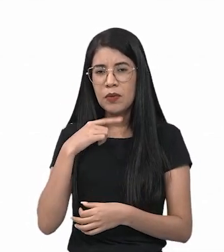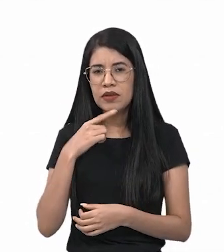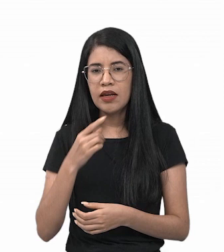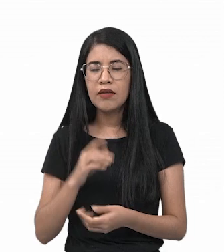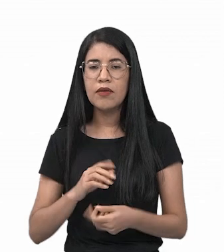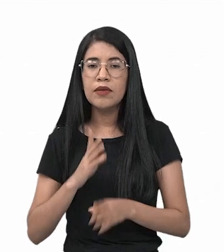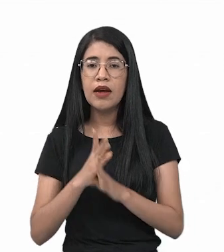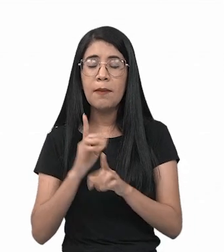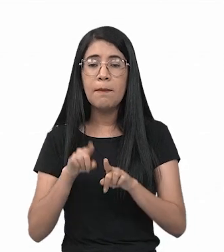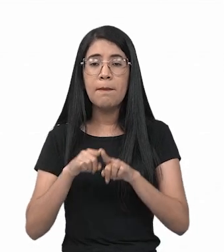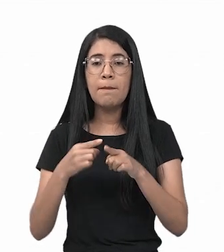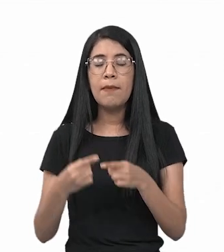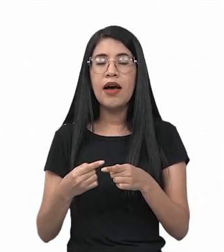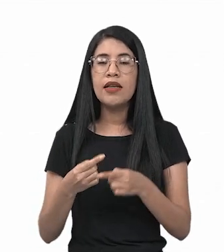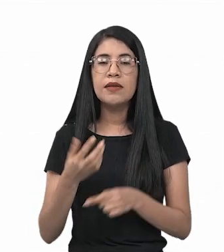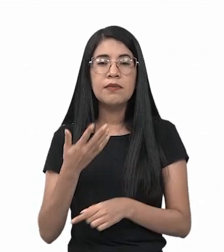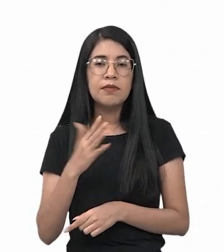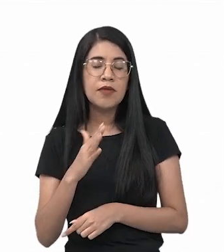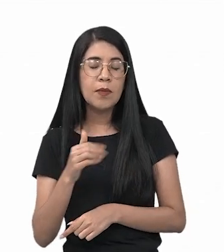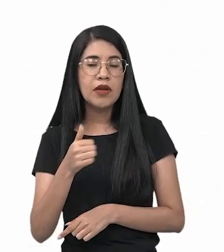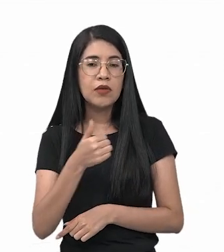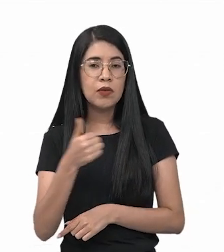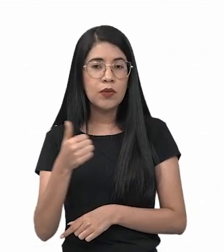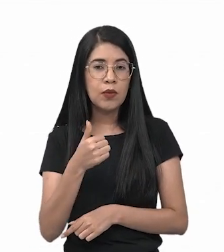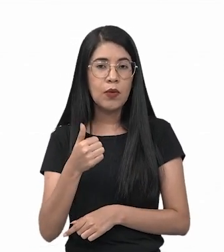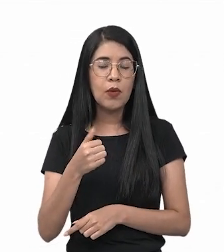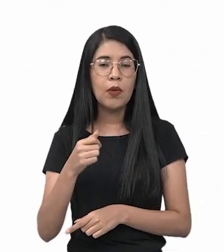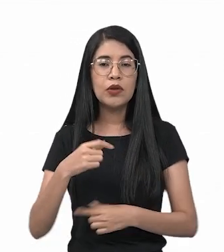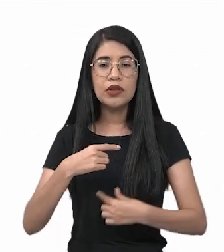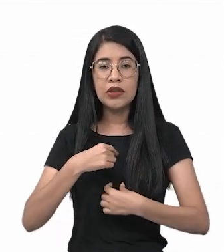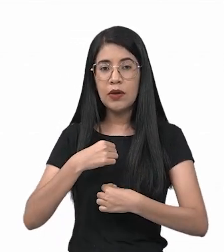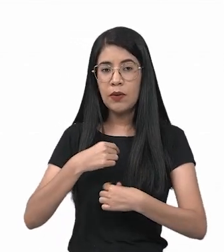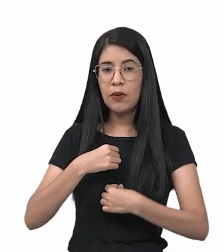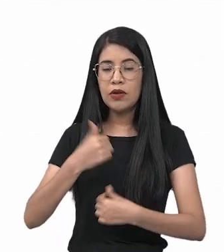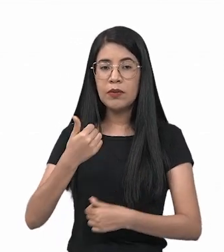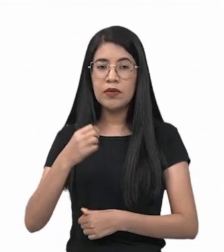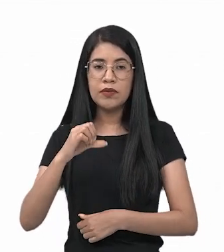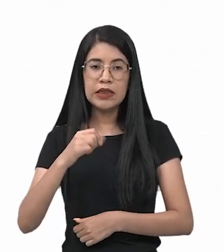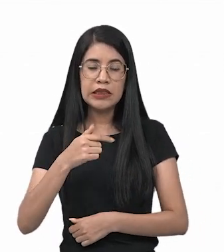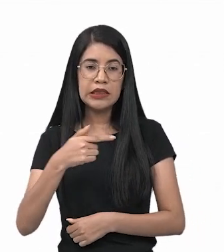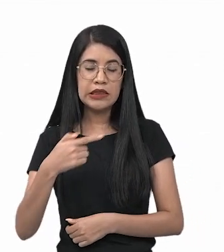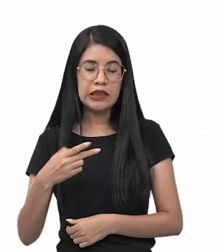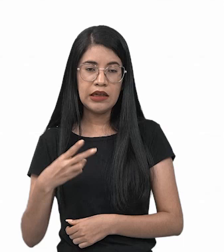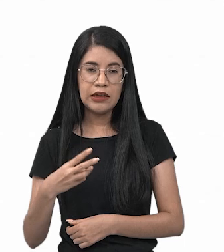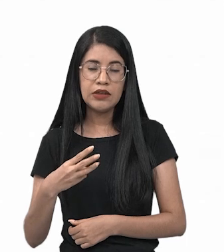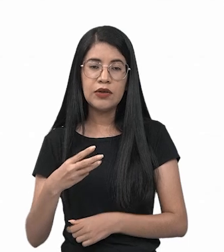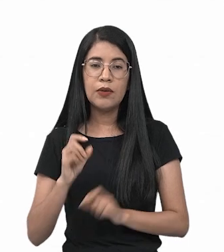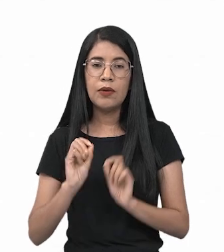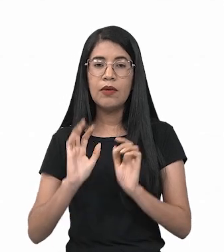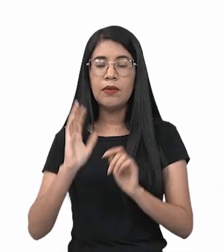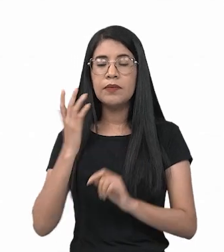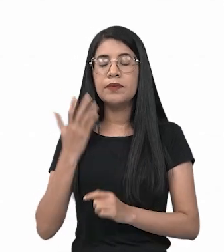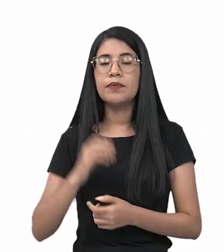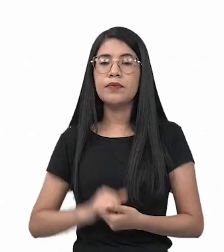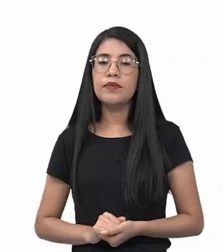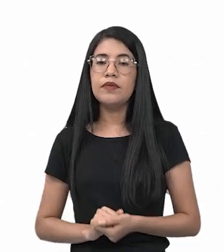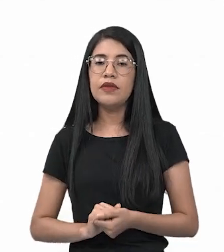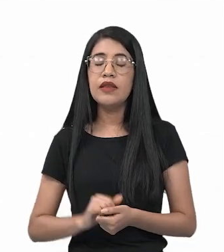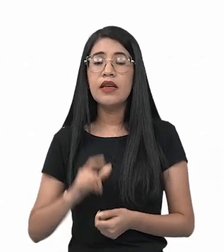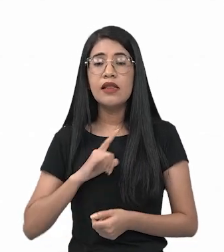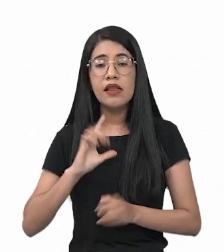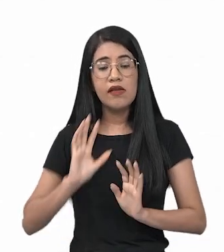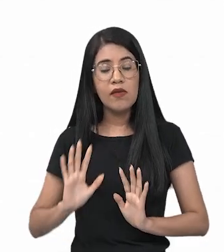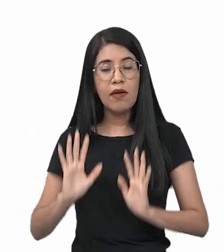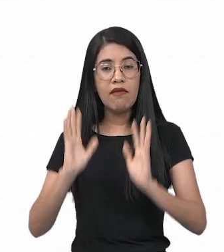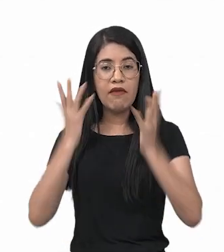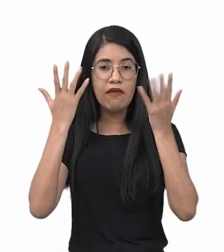culturais. Mas, no dia 11 de agosto de 1973, aconteceu uma